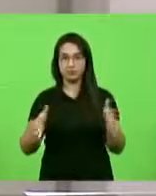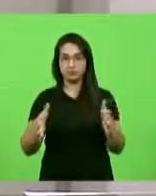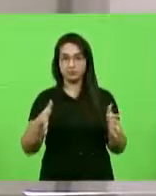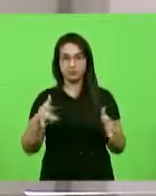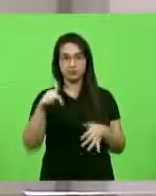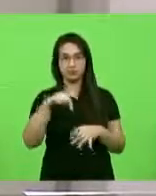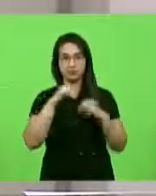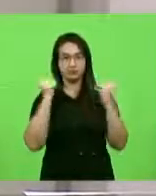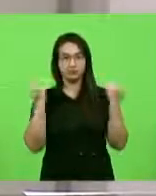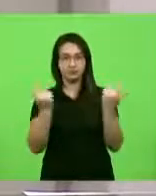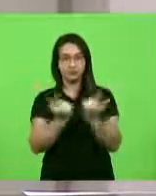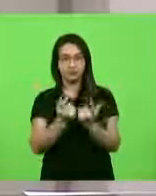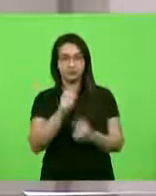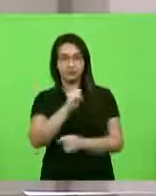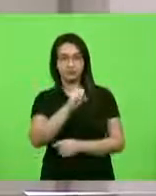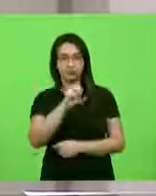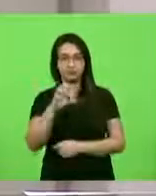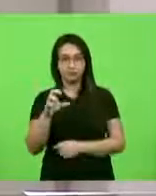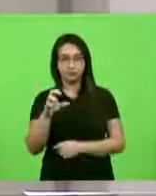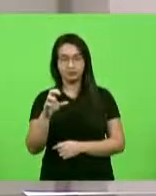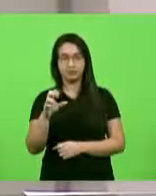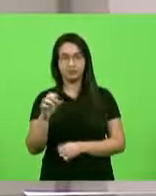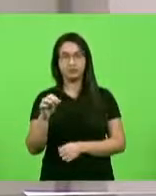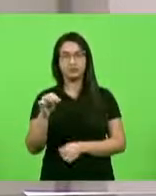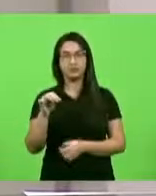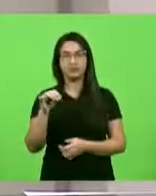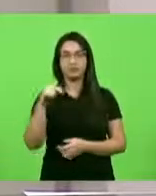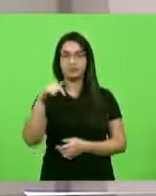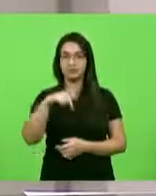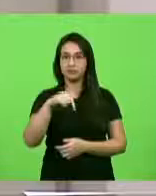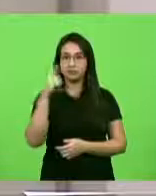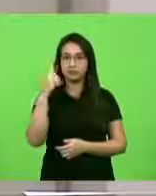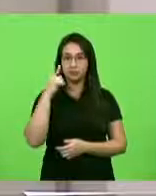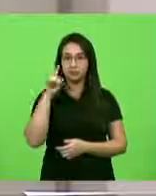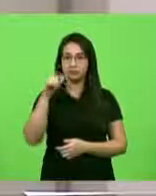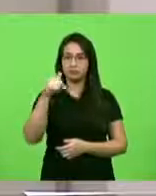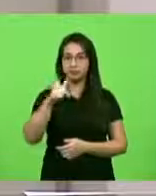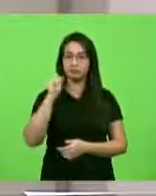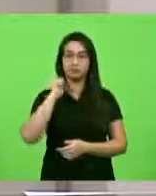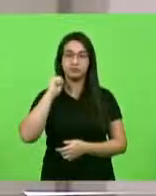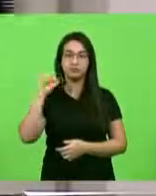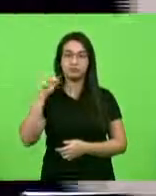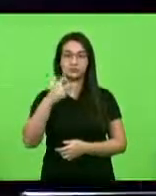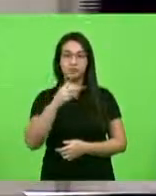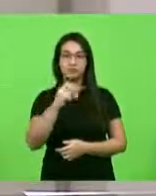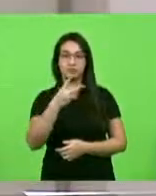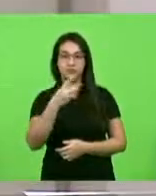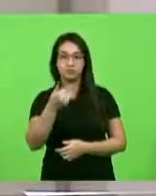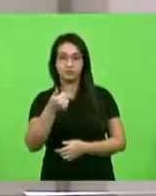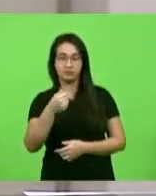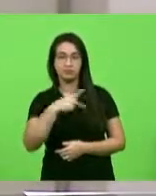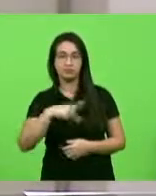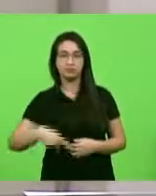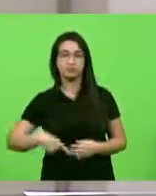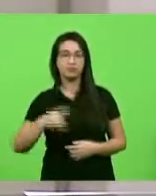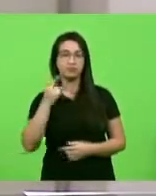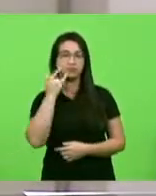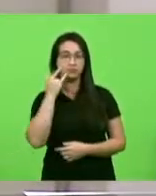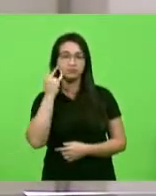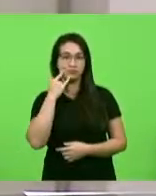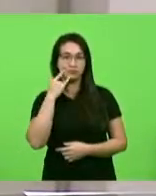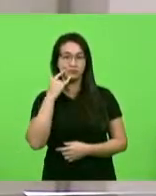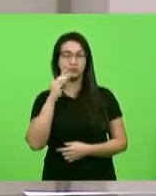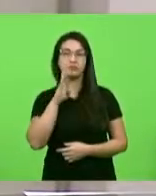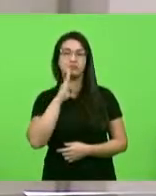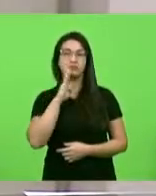Assembleia Legislativa do Estado de Santa Catarina, realizada em 7 de abril de 2021. Presidência, deputado Mauro de Nadal e Nilson